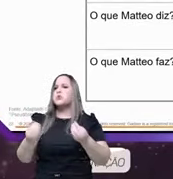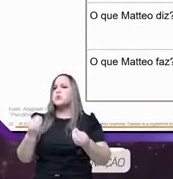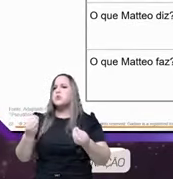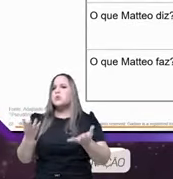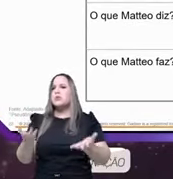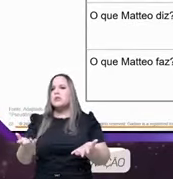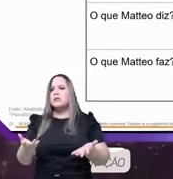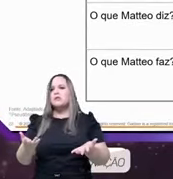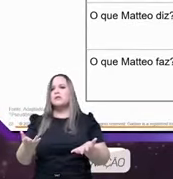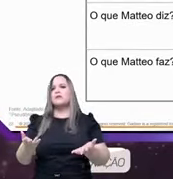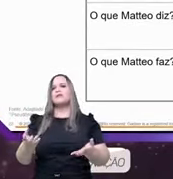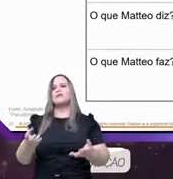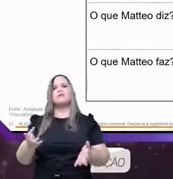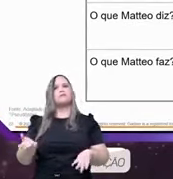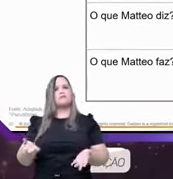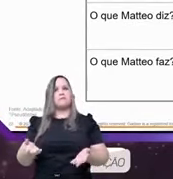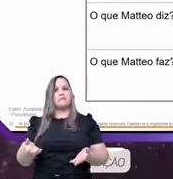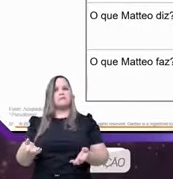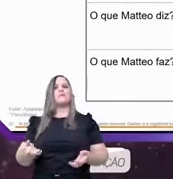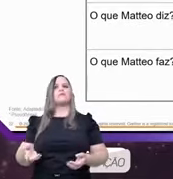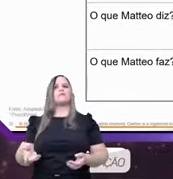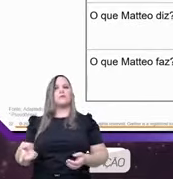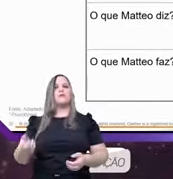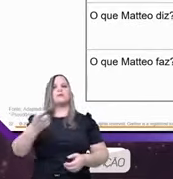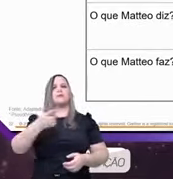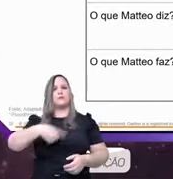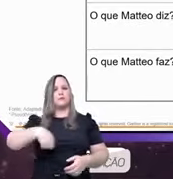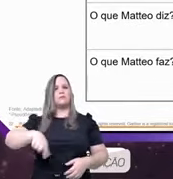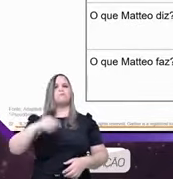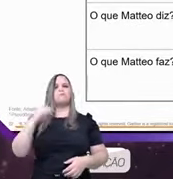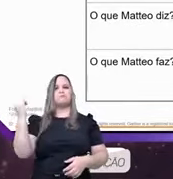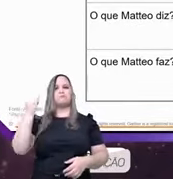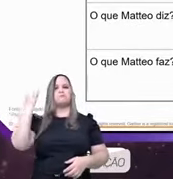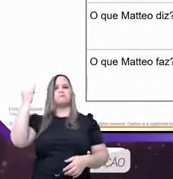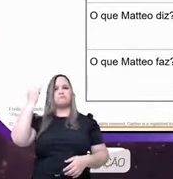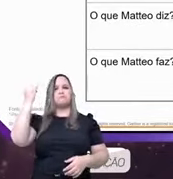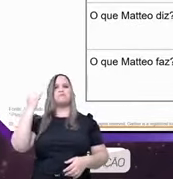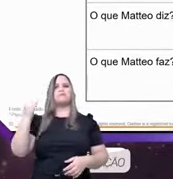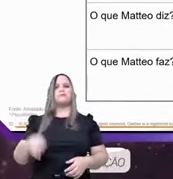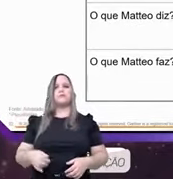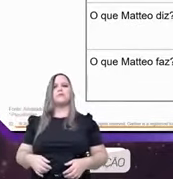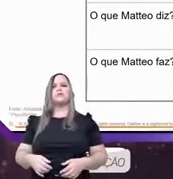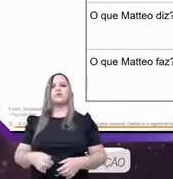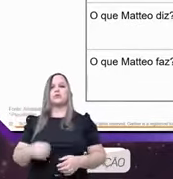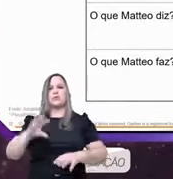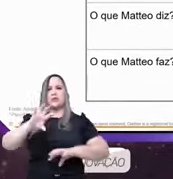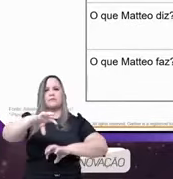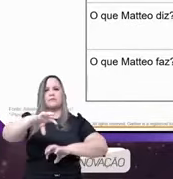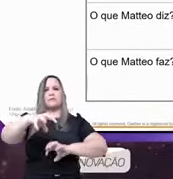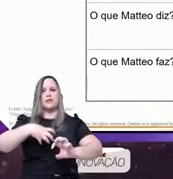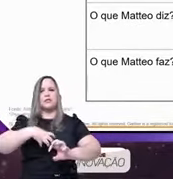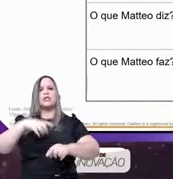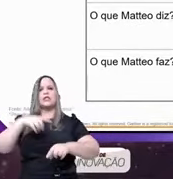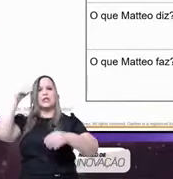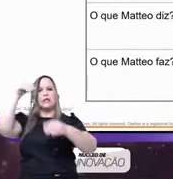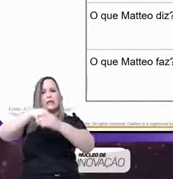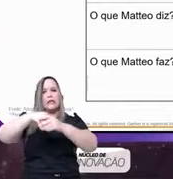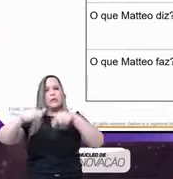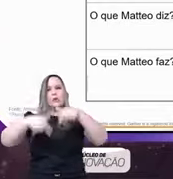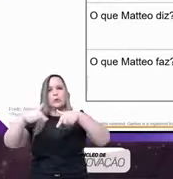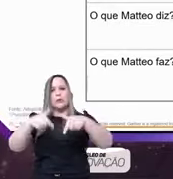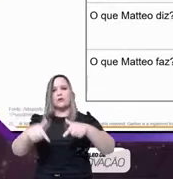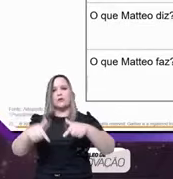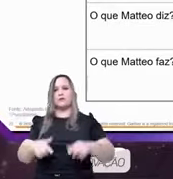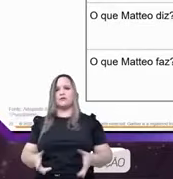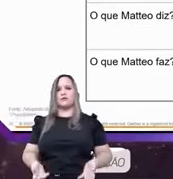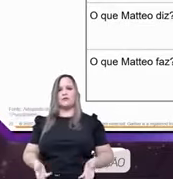Como é que é o seu nível de empatia para isso aqui? Vamos fazer uma discussão sobre empatia sobre o processo. Não estou discutindo o processo,